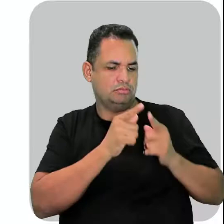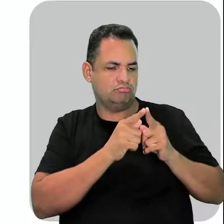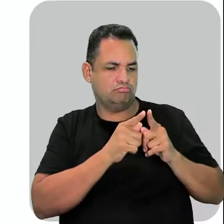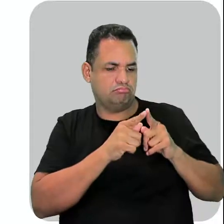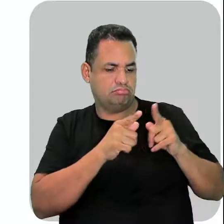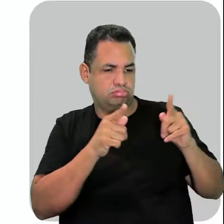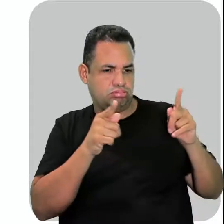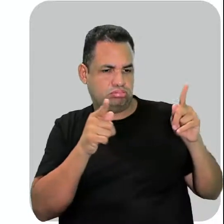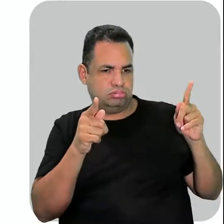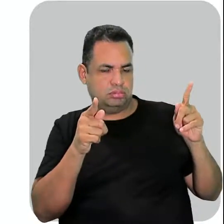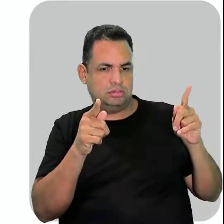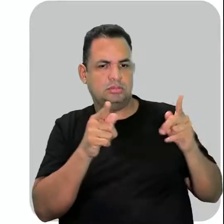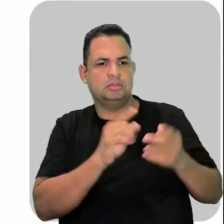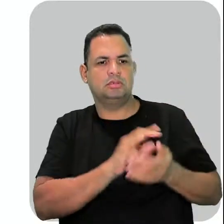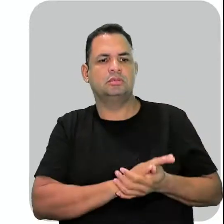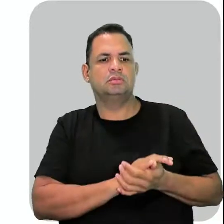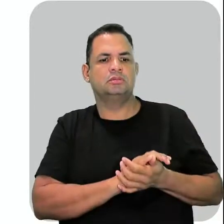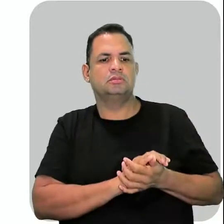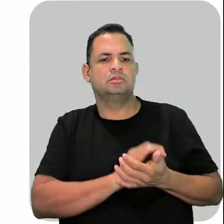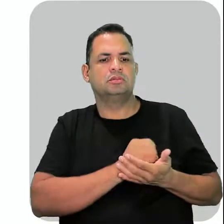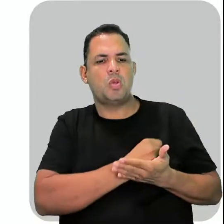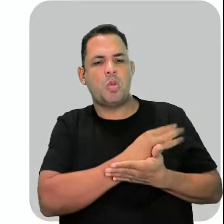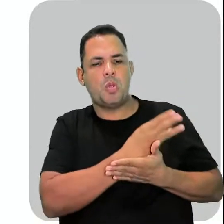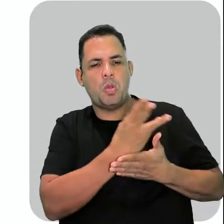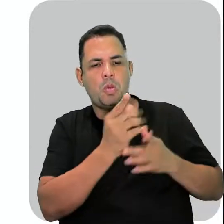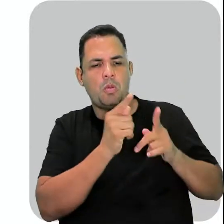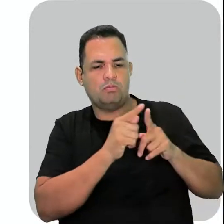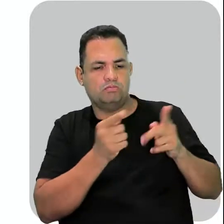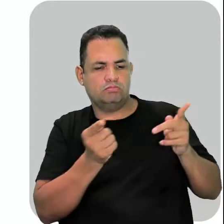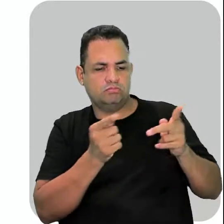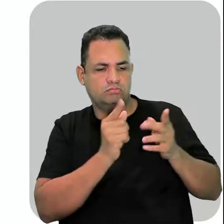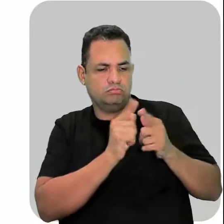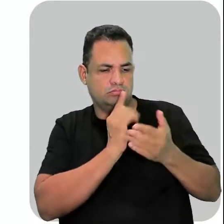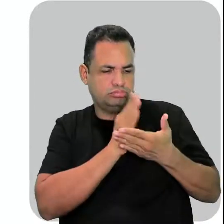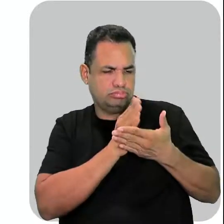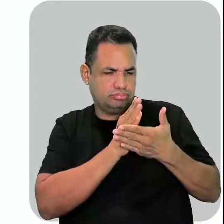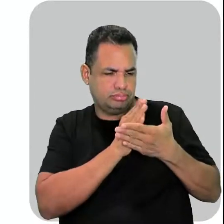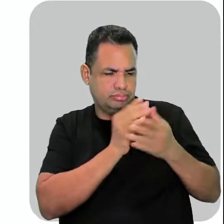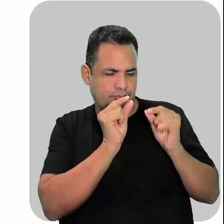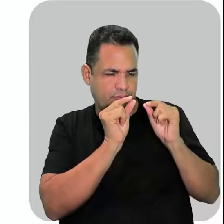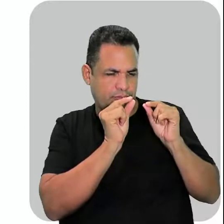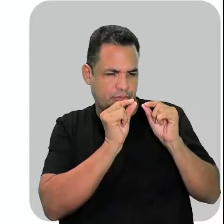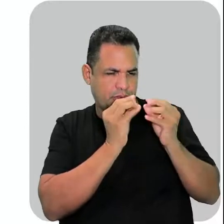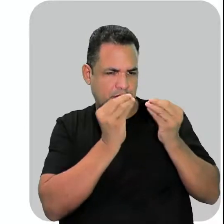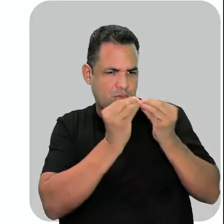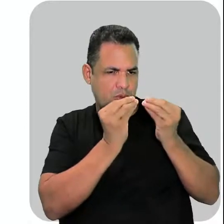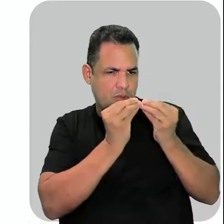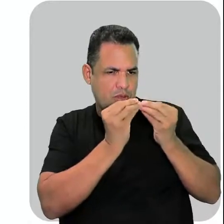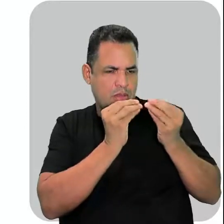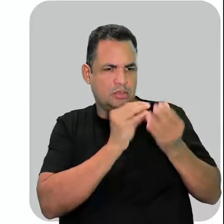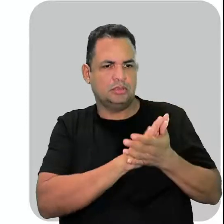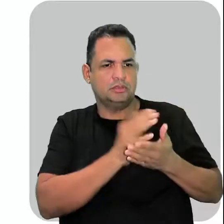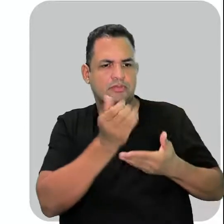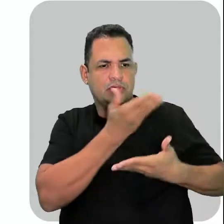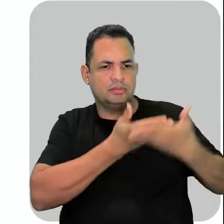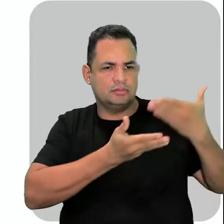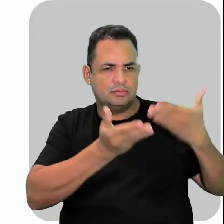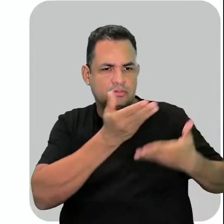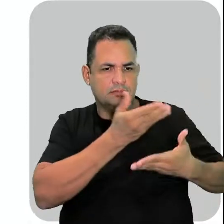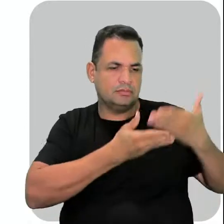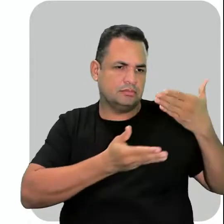né? Uma grande quantidade de monômeros, aonde ele vai